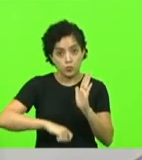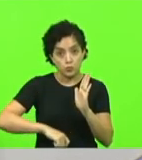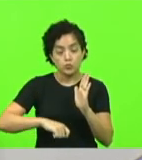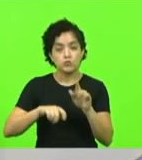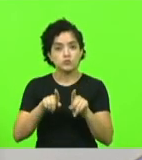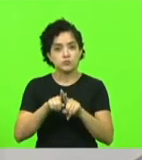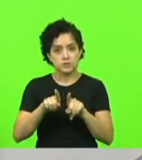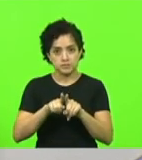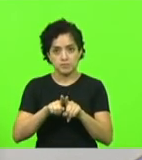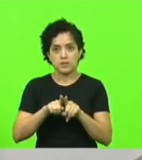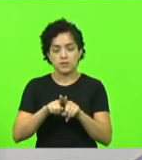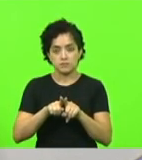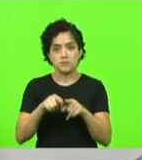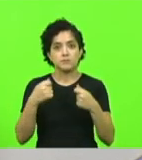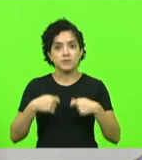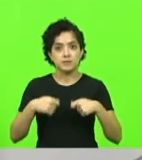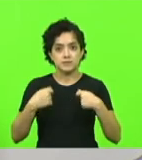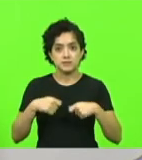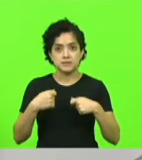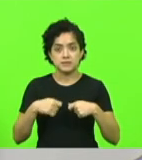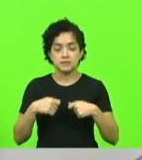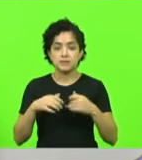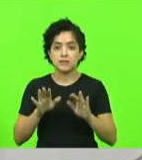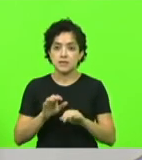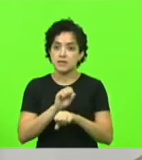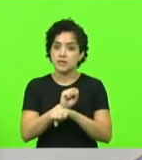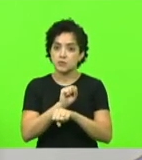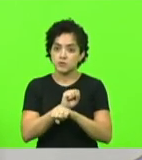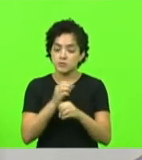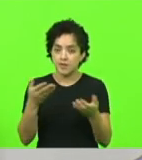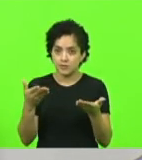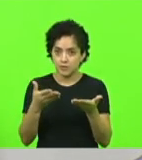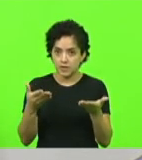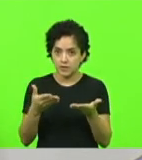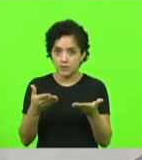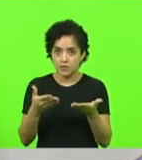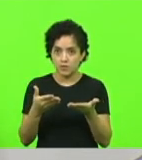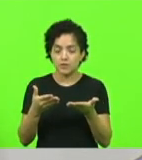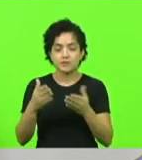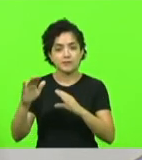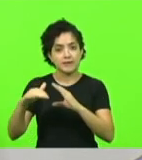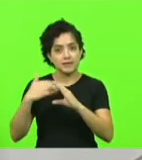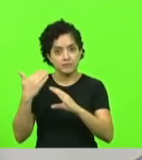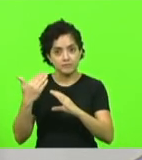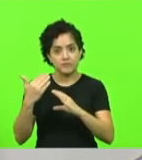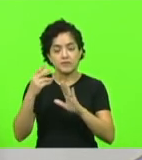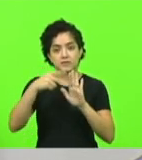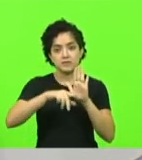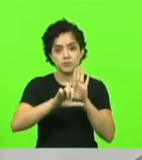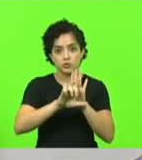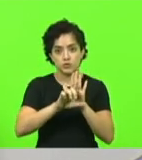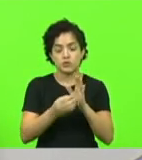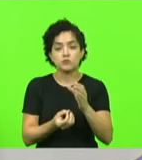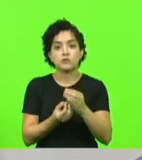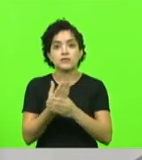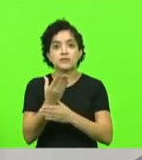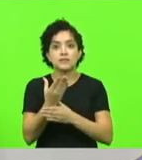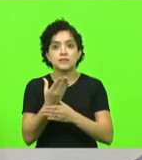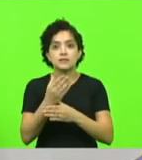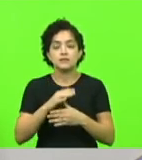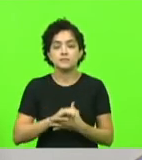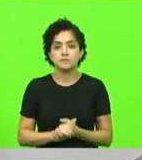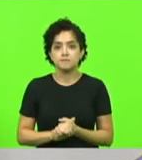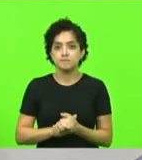Casa Civil, e eu espero que venha este ano para cá o projeto de lei que cria o cargo de